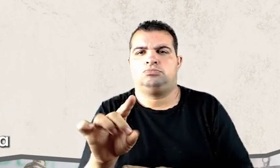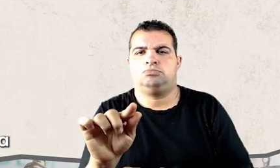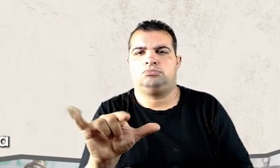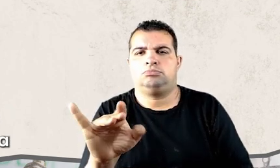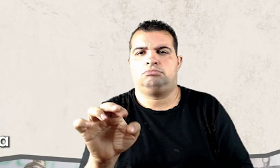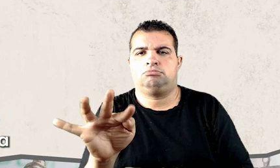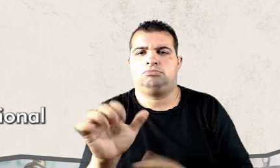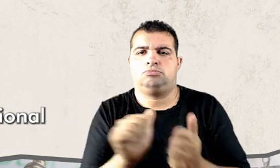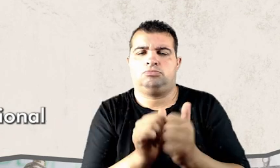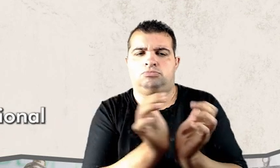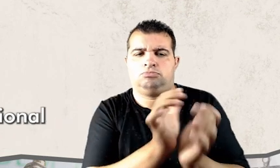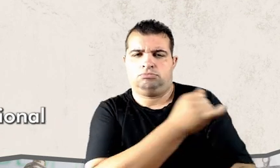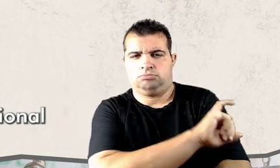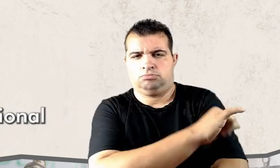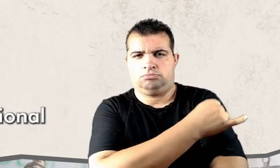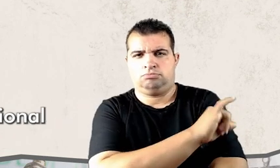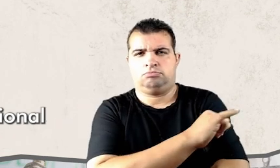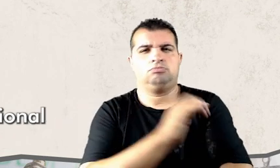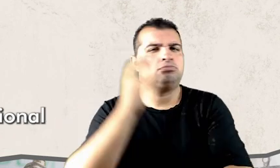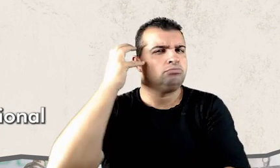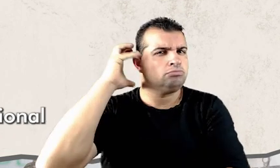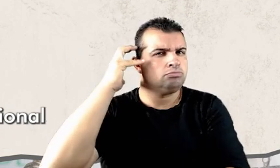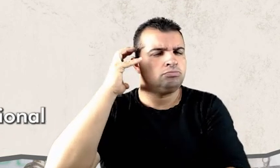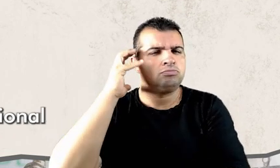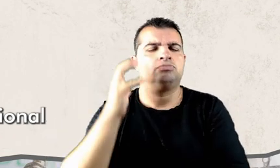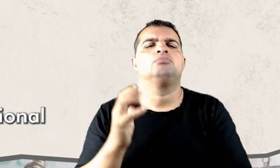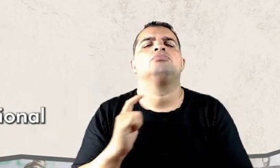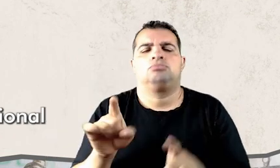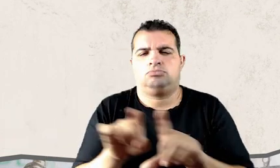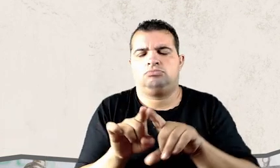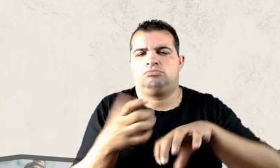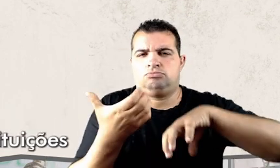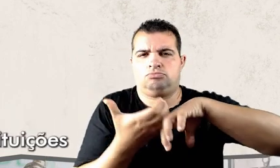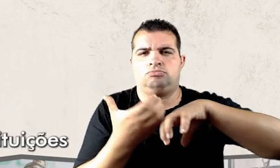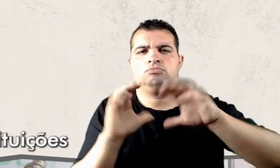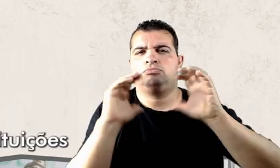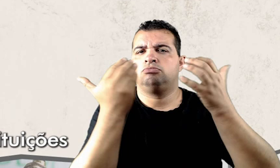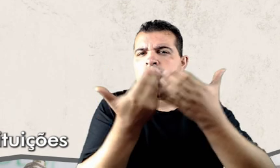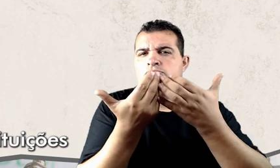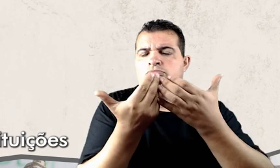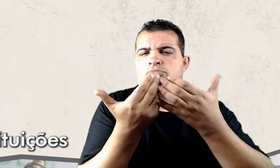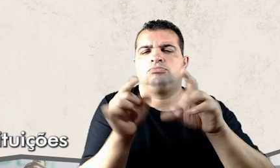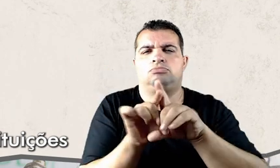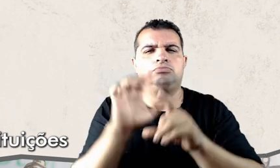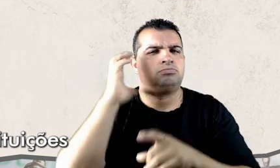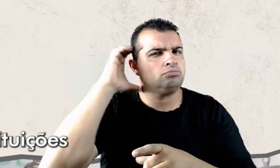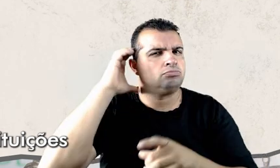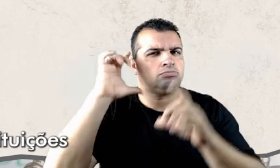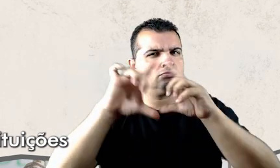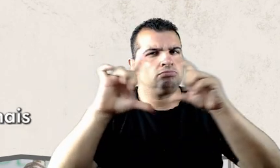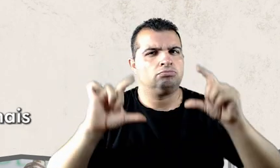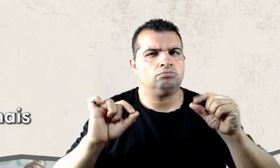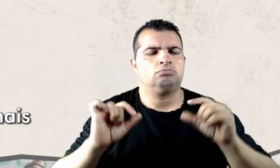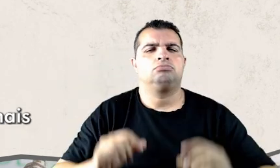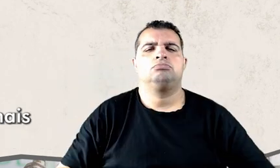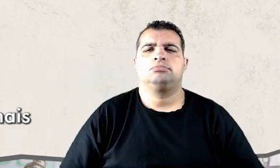acervo sonoro da Câmara dos Deputados, do Arquivo Nacional e da Rádio Bandeirantes. O CRP São Paulo agradece às